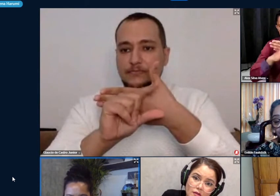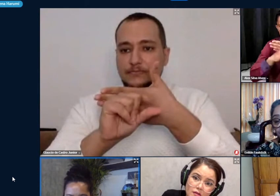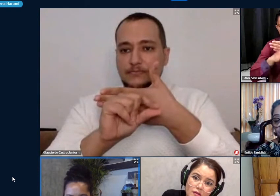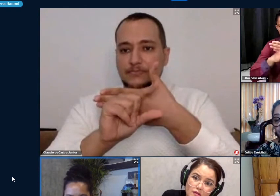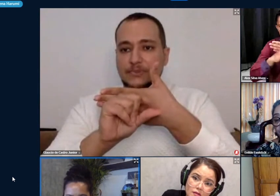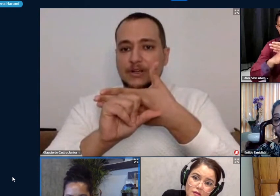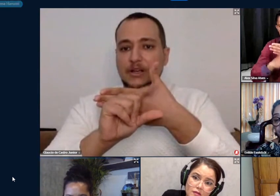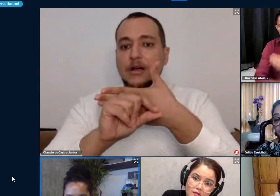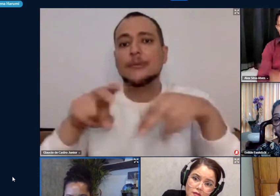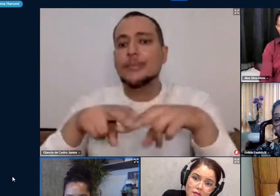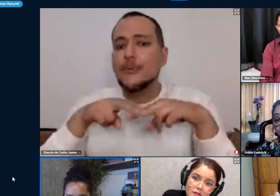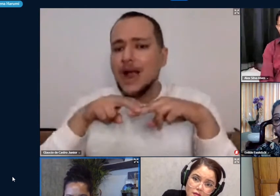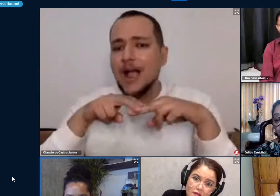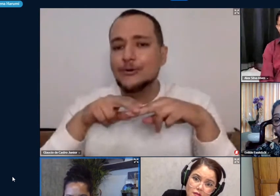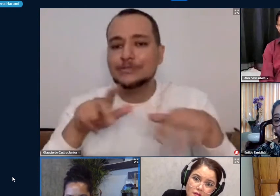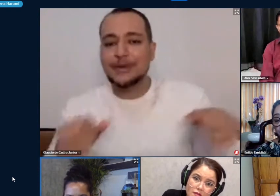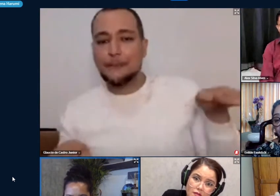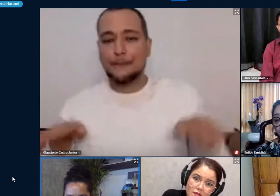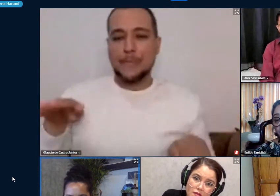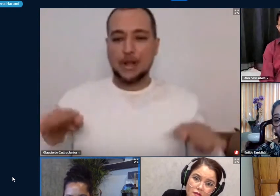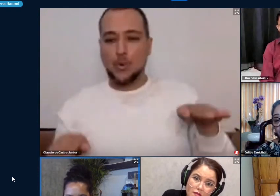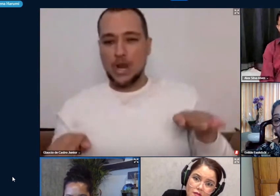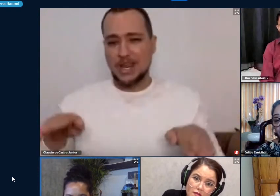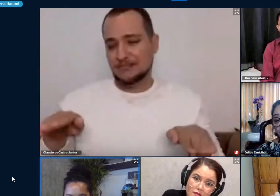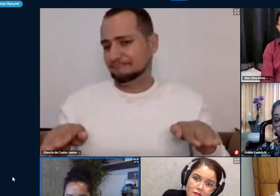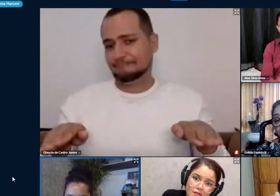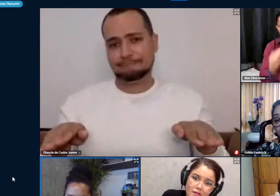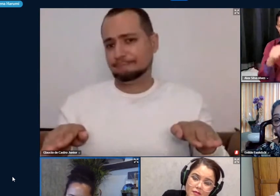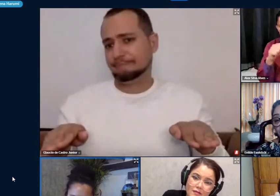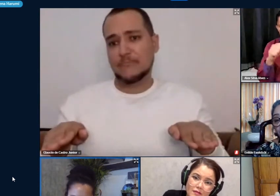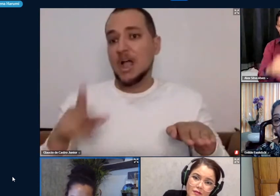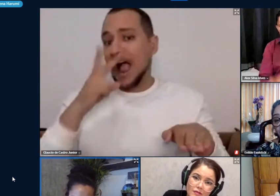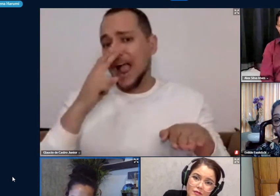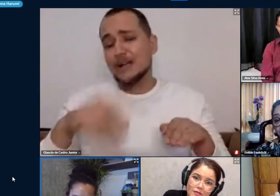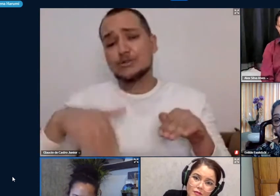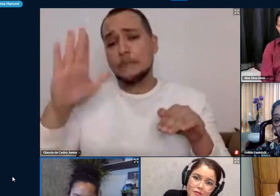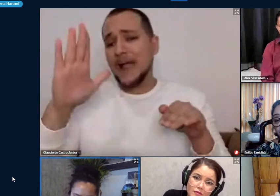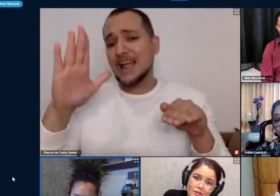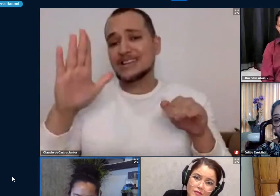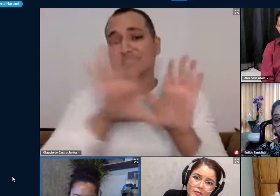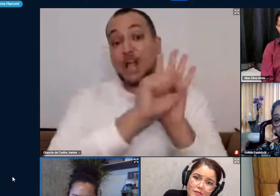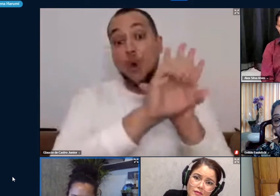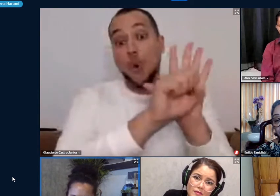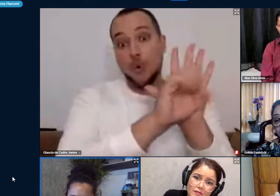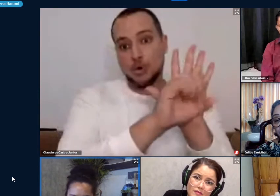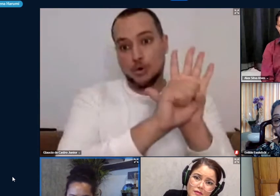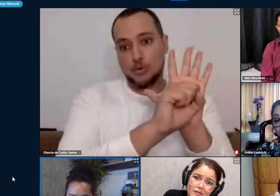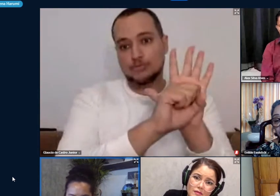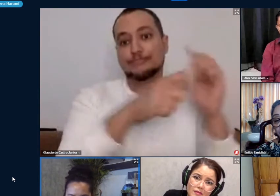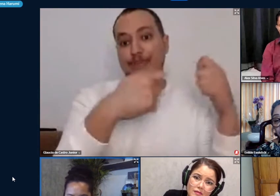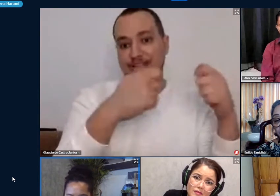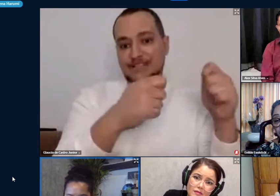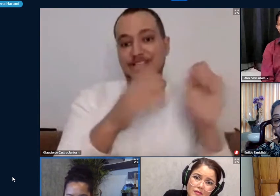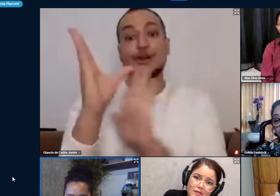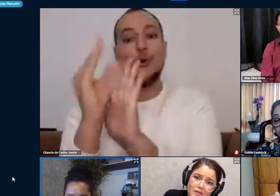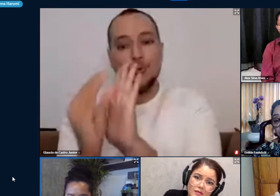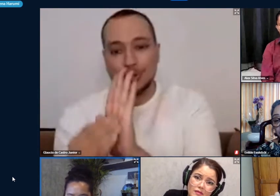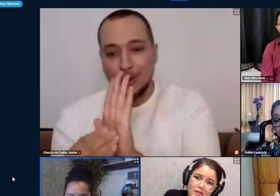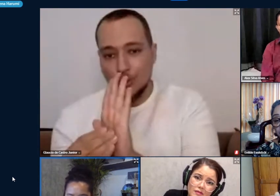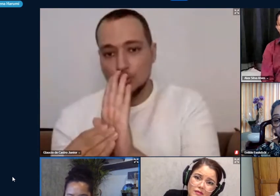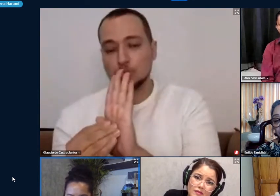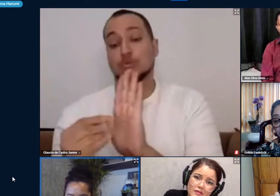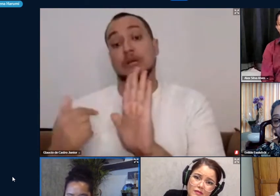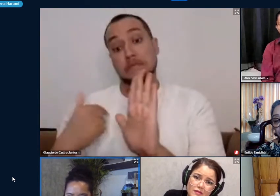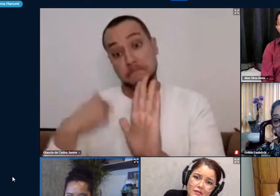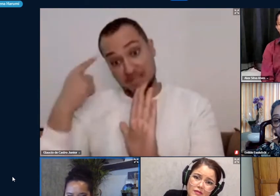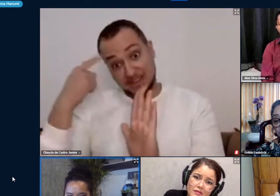Linux, que tem esse sinal por conta do que faz referência ao pinguim, eu acho que seria o sinal